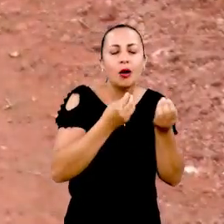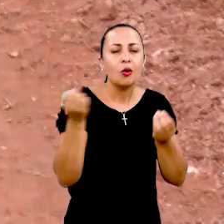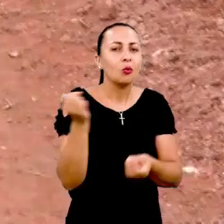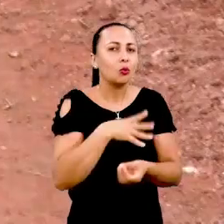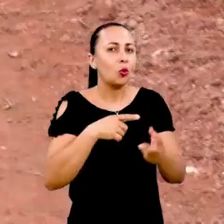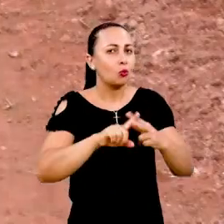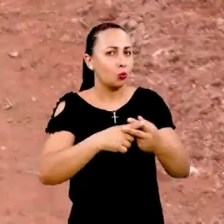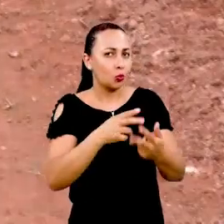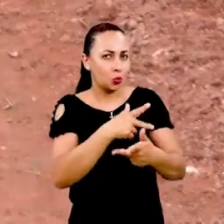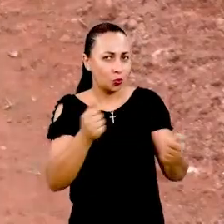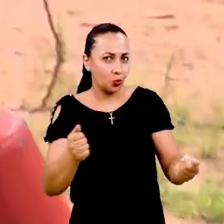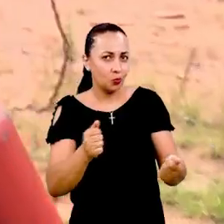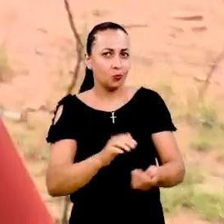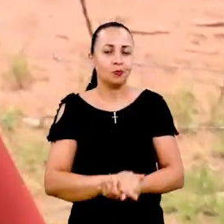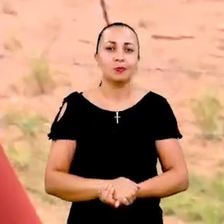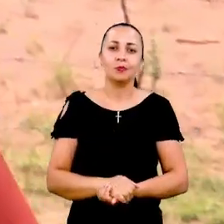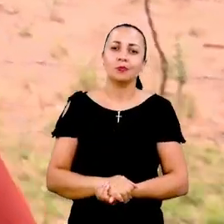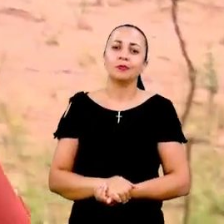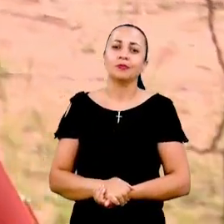é essa parte do novo produto.